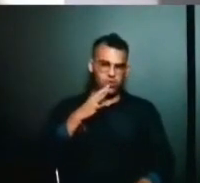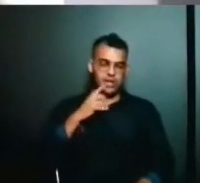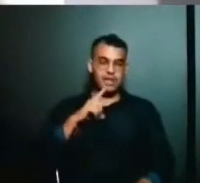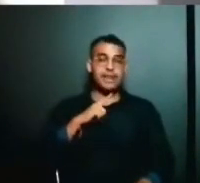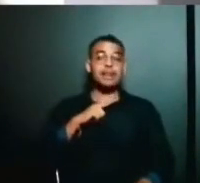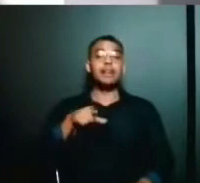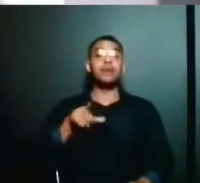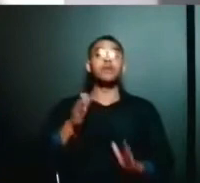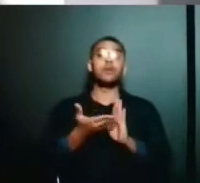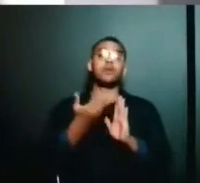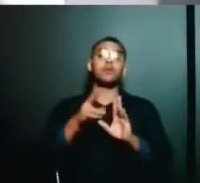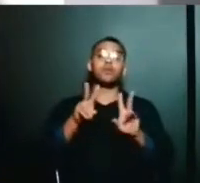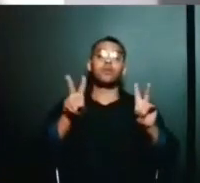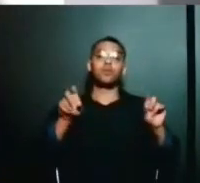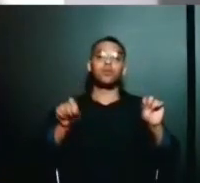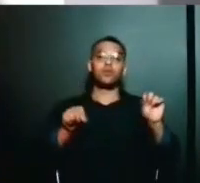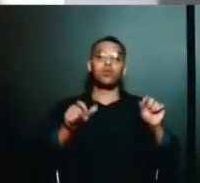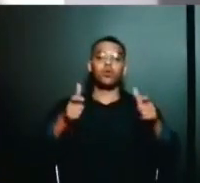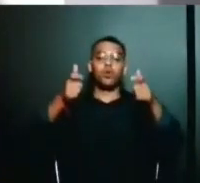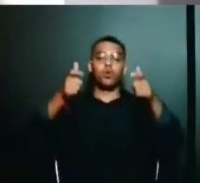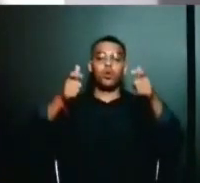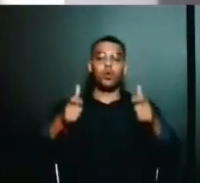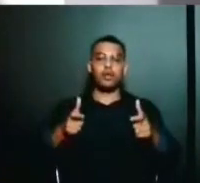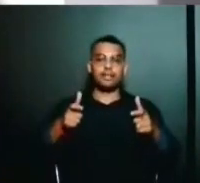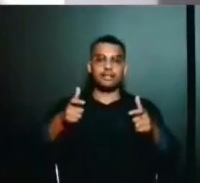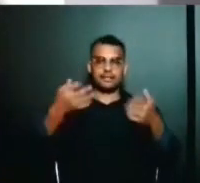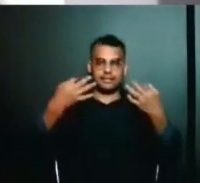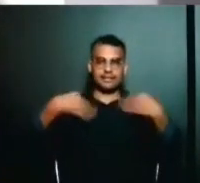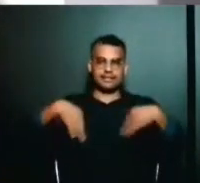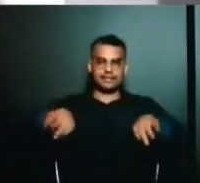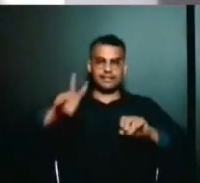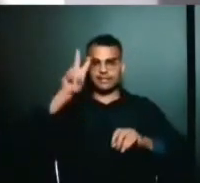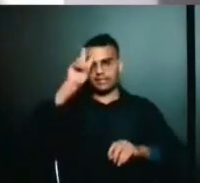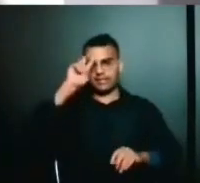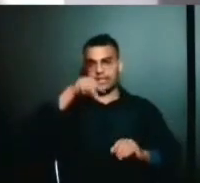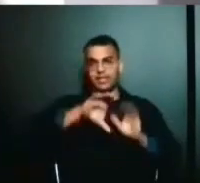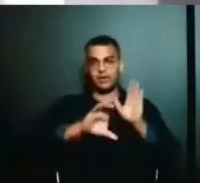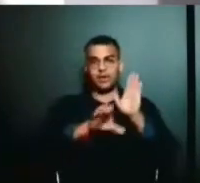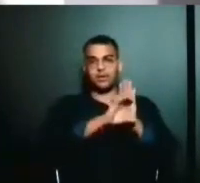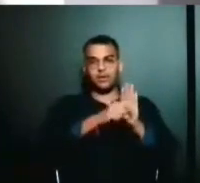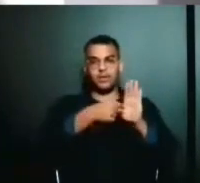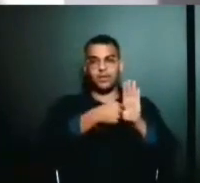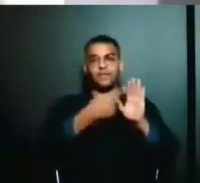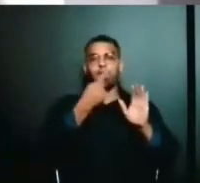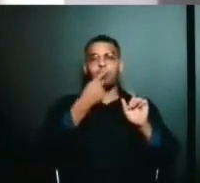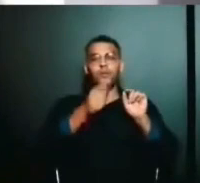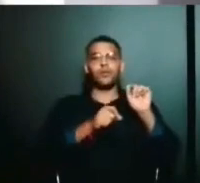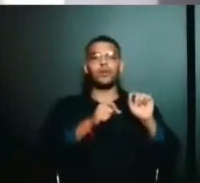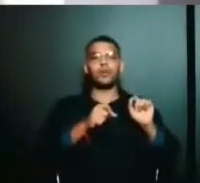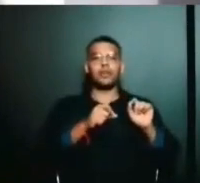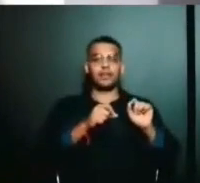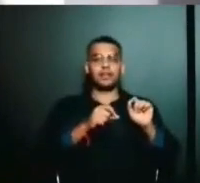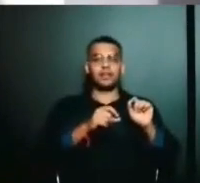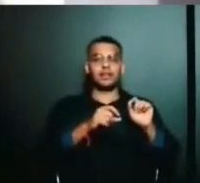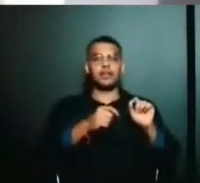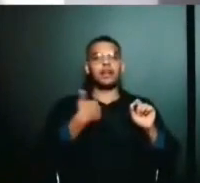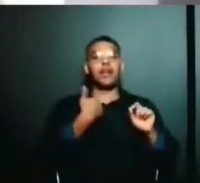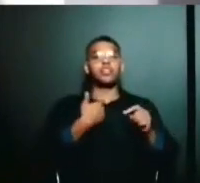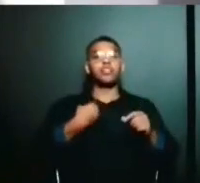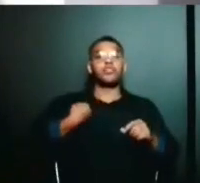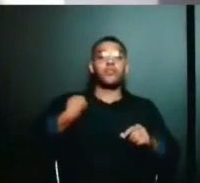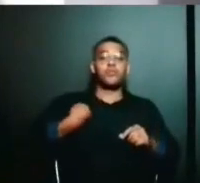livro dele que se chama Do Lado Certo da História, tem um capítulo desse livro que fala que nós vivemos nos